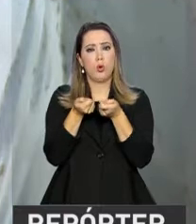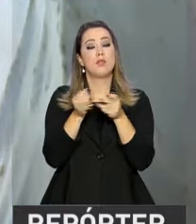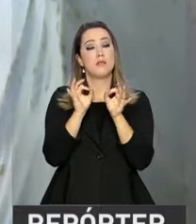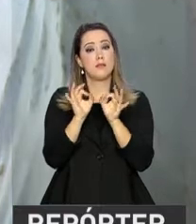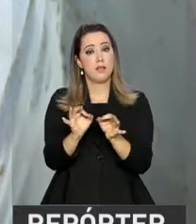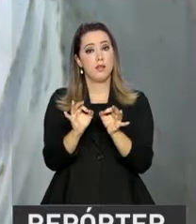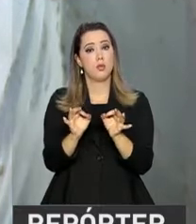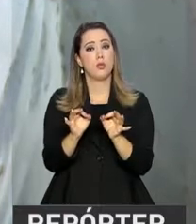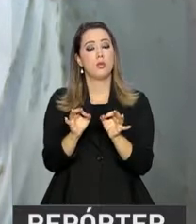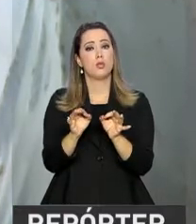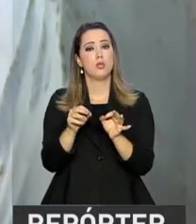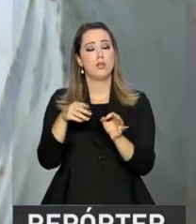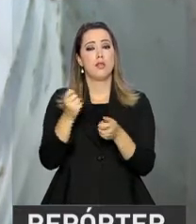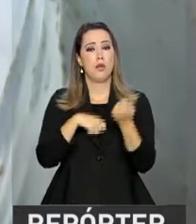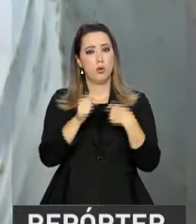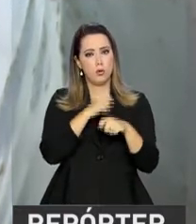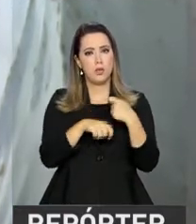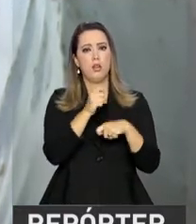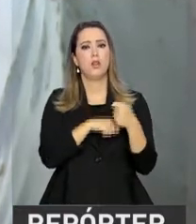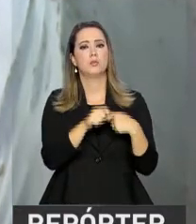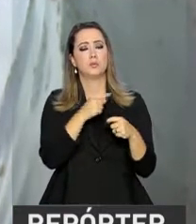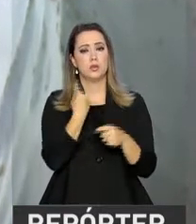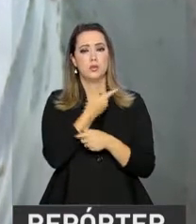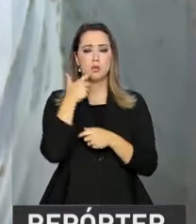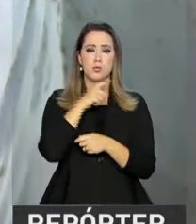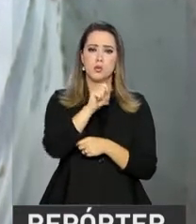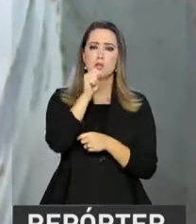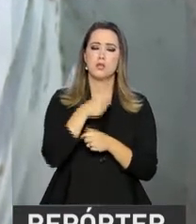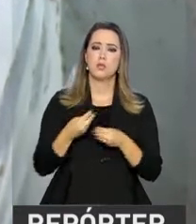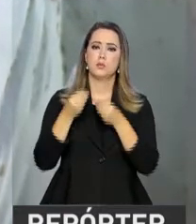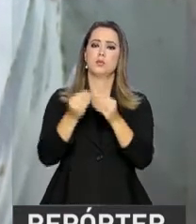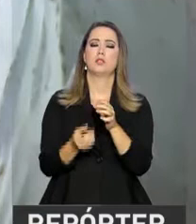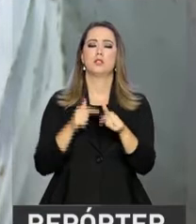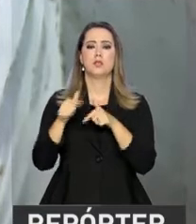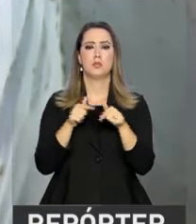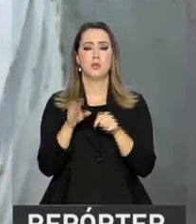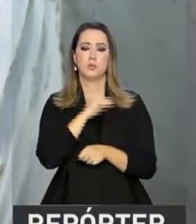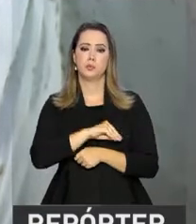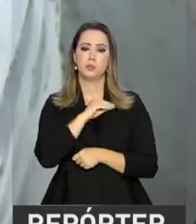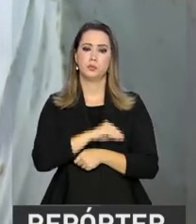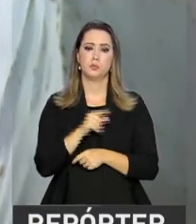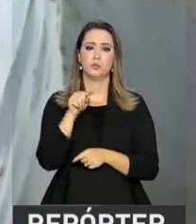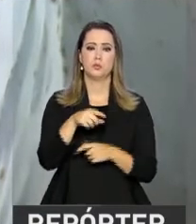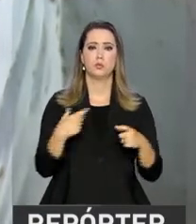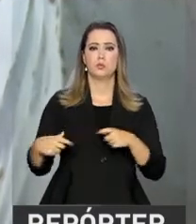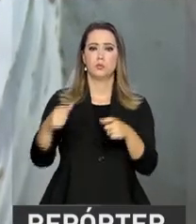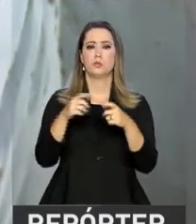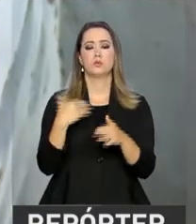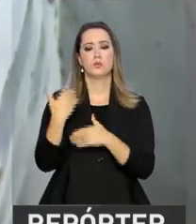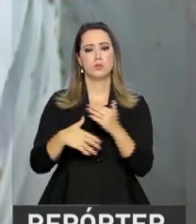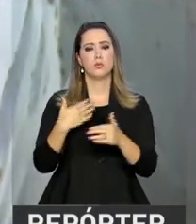dos indicadores macroeconômicos para que nós possamos garantir o emprego ea renda em um ambiente de